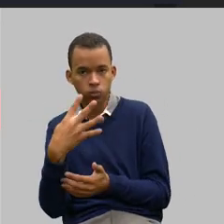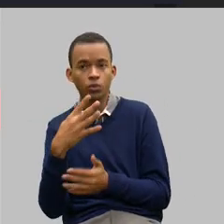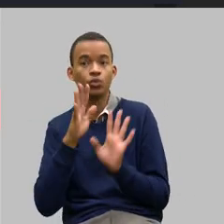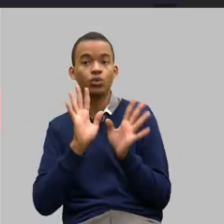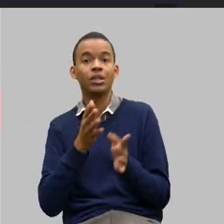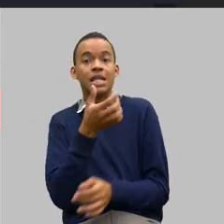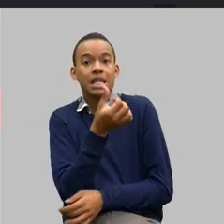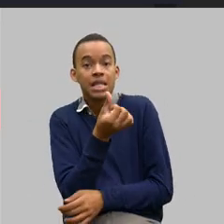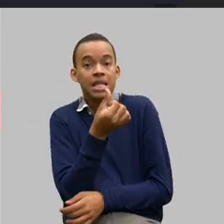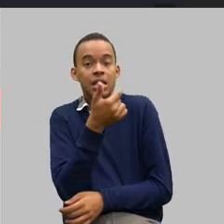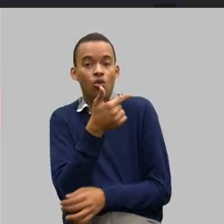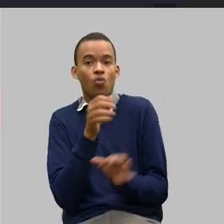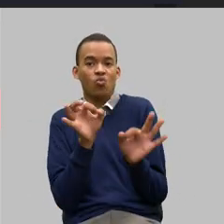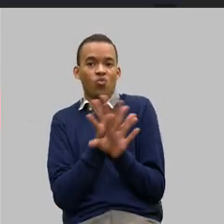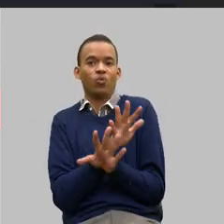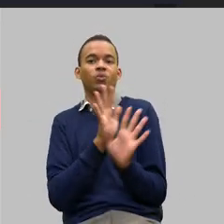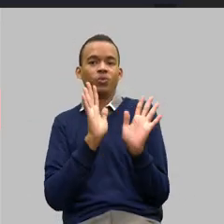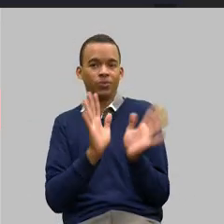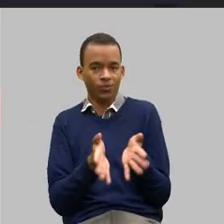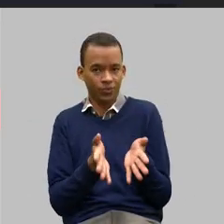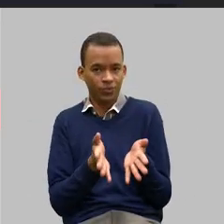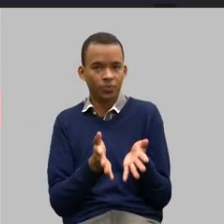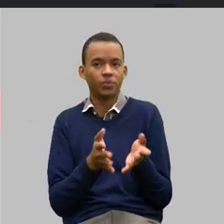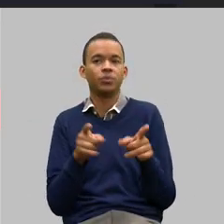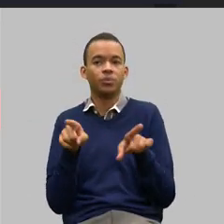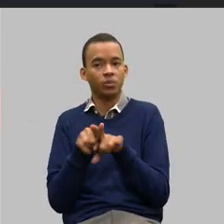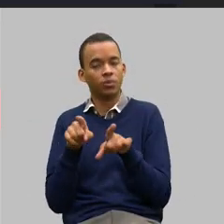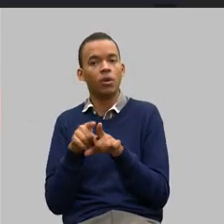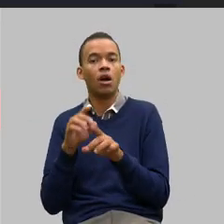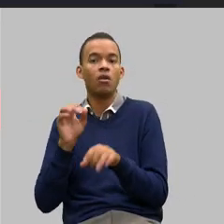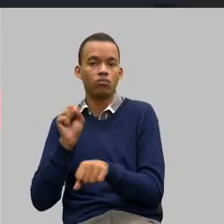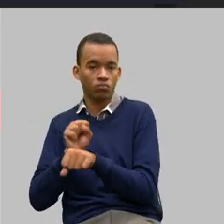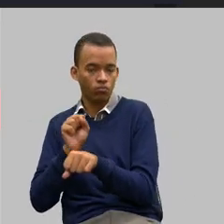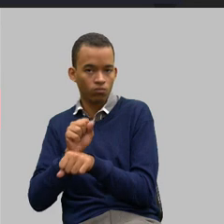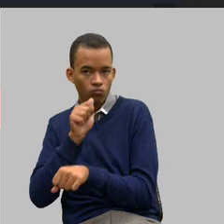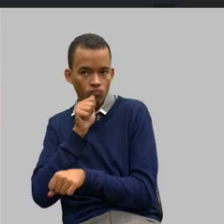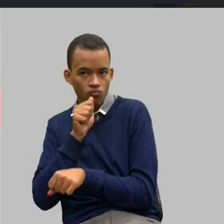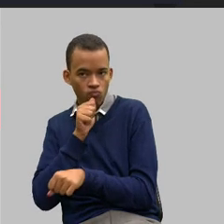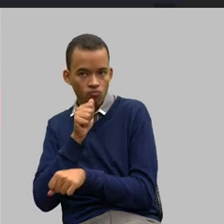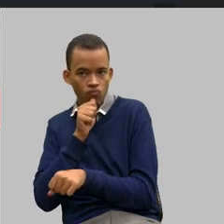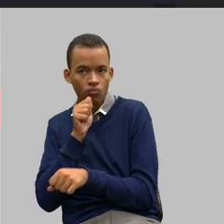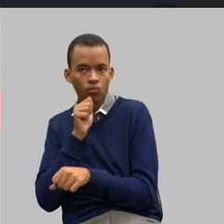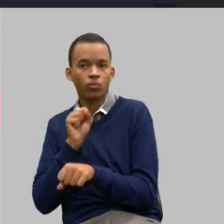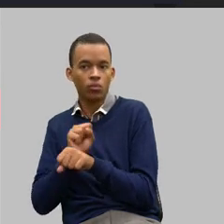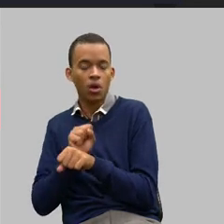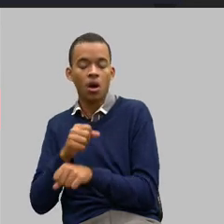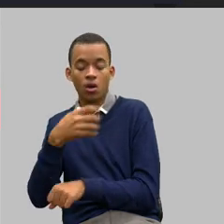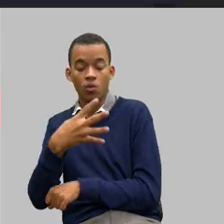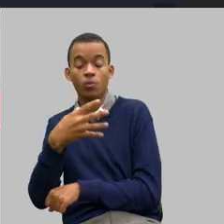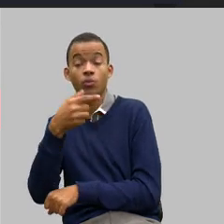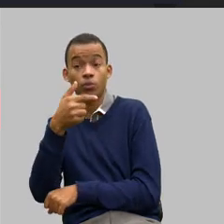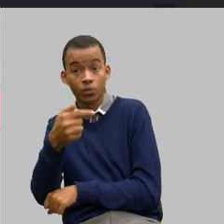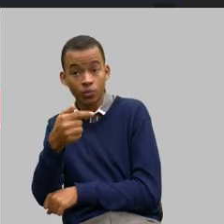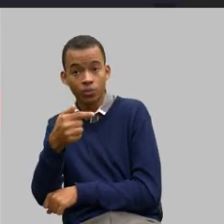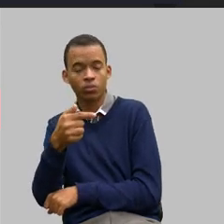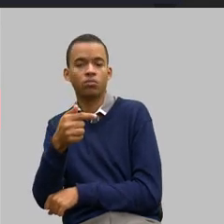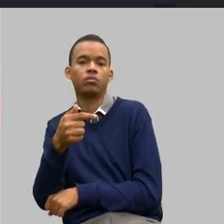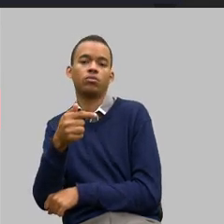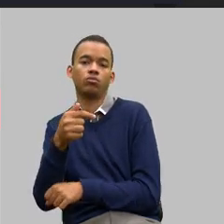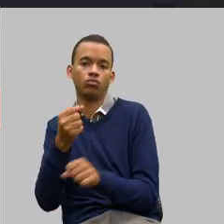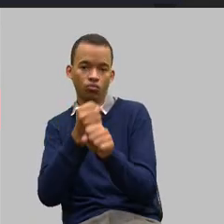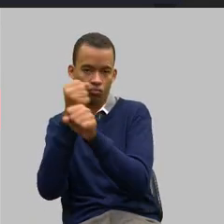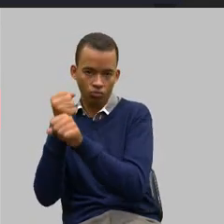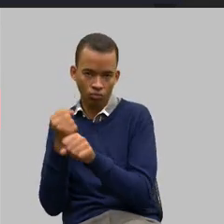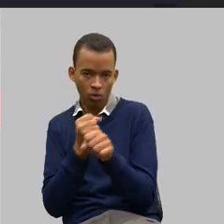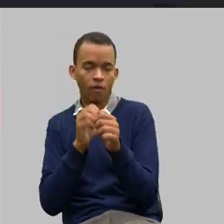temos uma carteira hoje em andamento de 47 Empreendimentos e quase R bilhões reais e estamos aí e eh